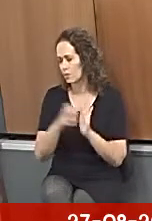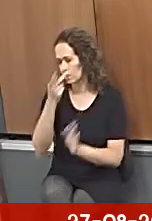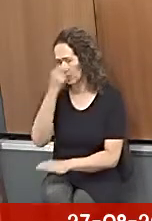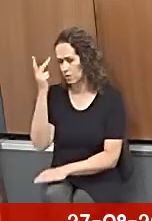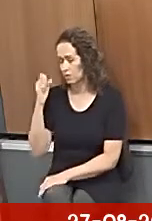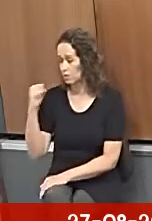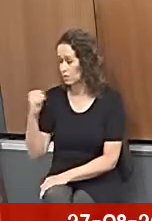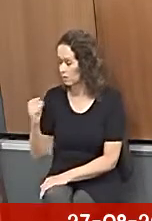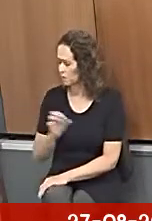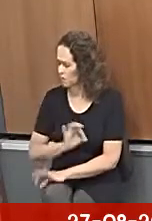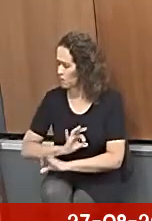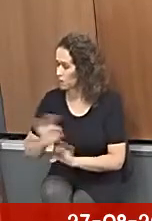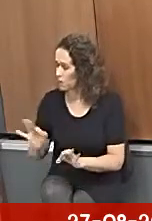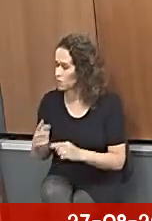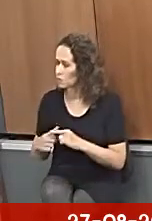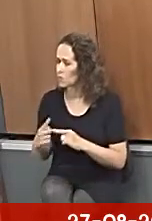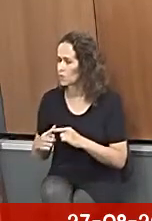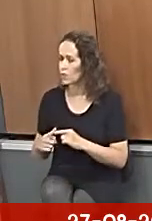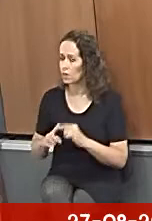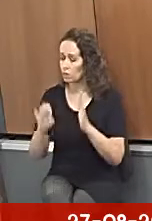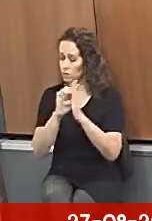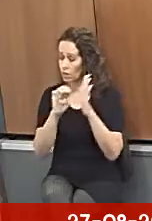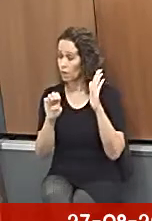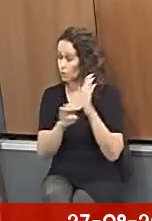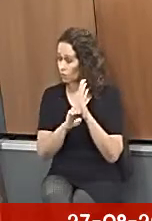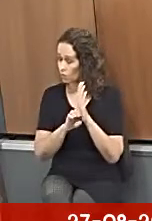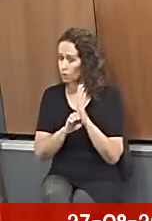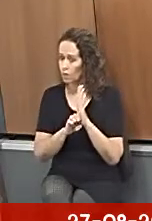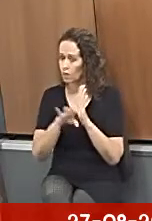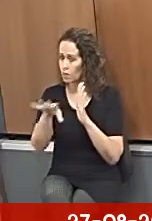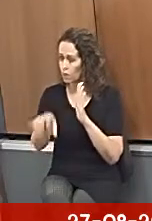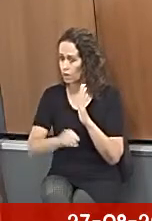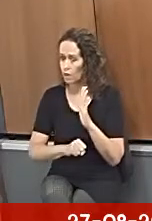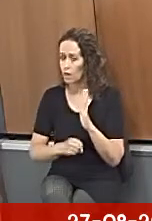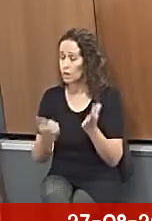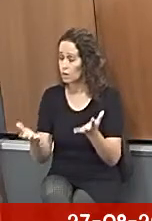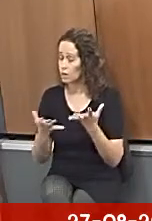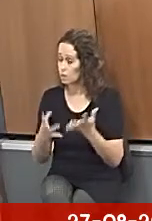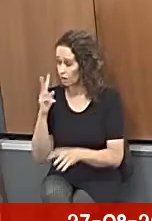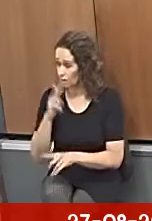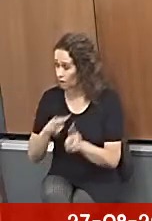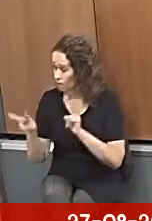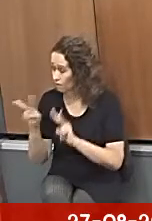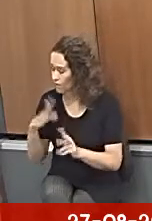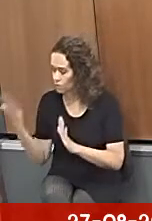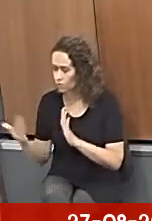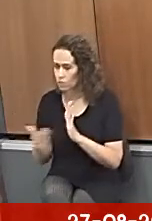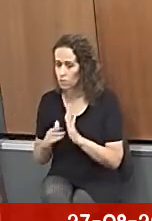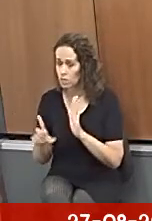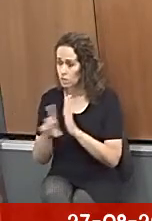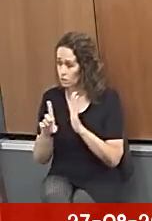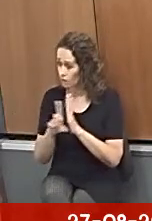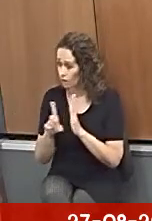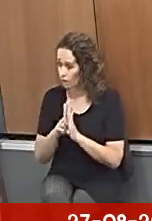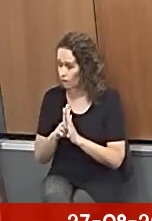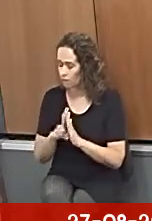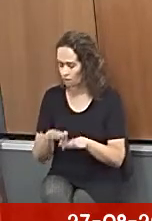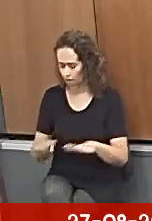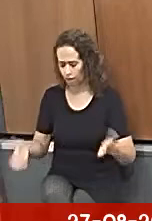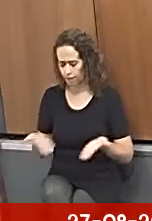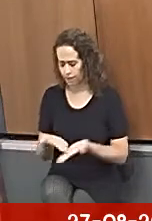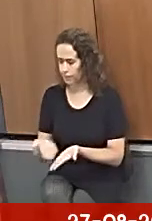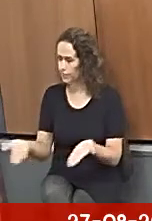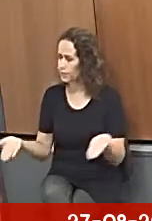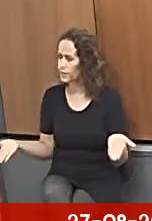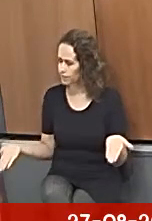ótimo ter dito isso porque eu peguei o fato trouxe todas as leis gente quem quiser ver aqui na minha mesa não tenho tempo pra ler todas mas está aqui na minha mesa